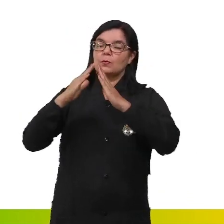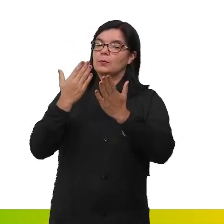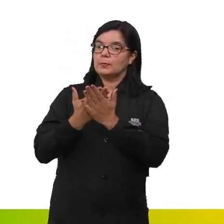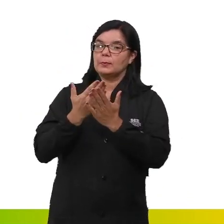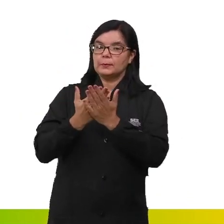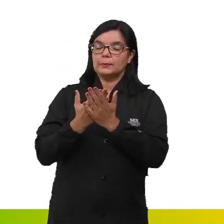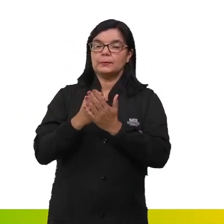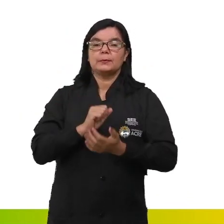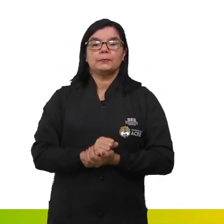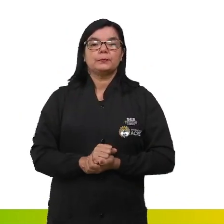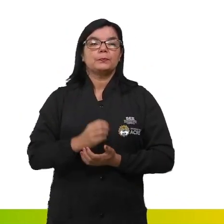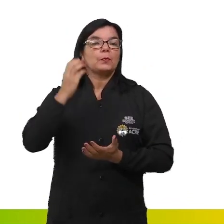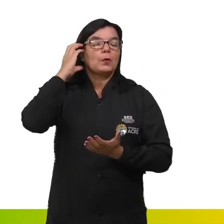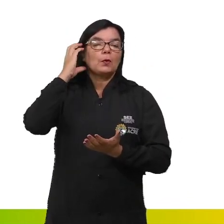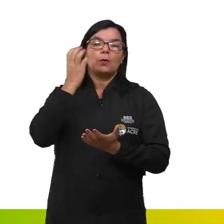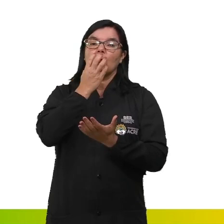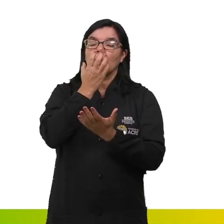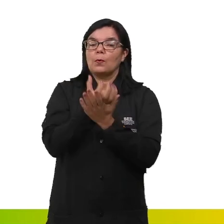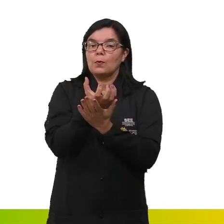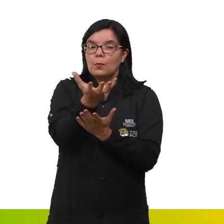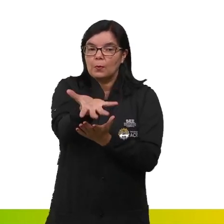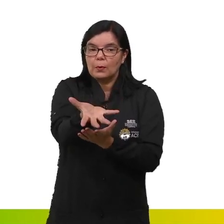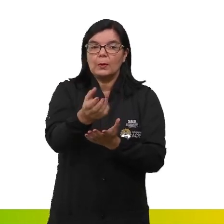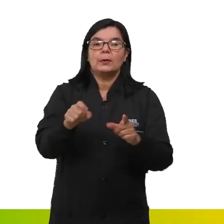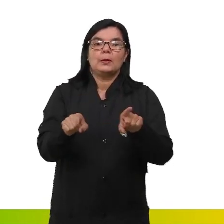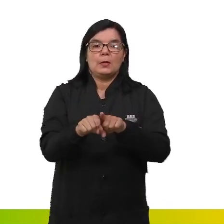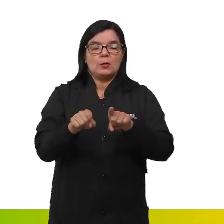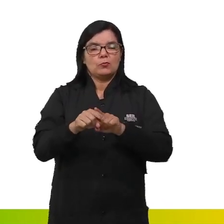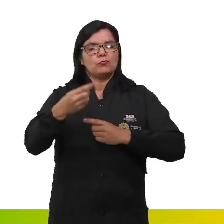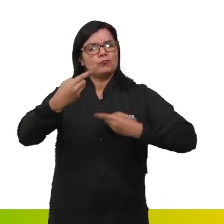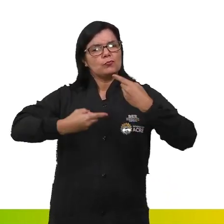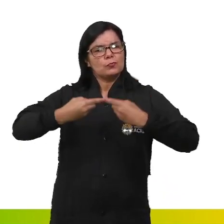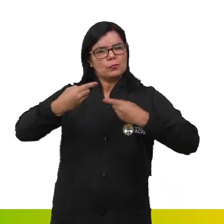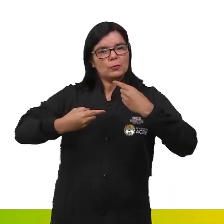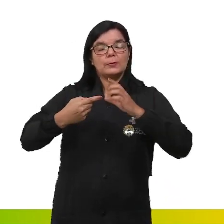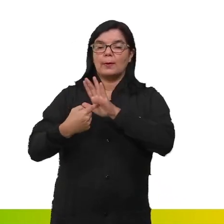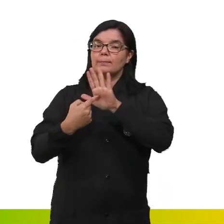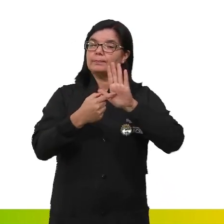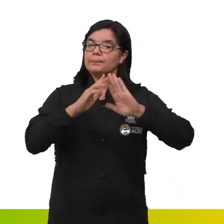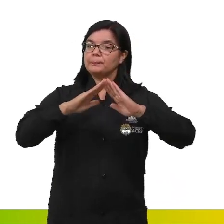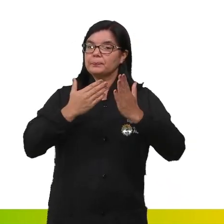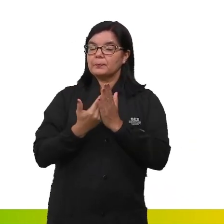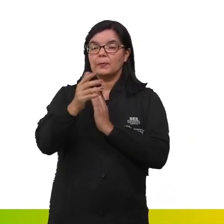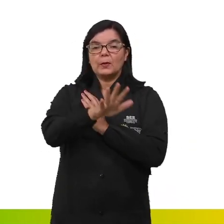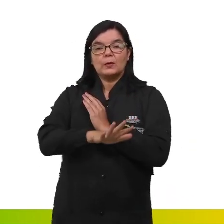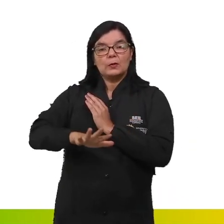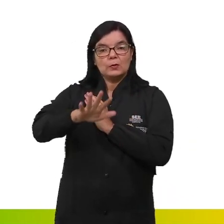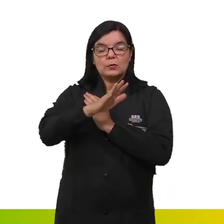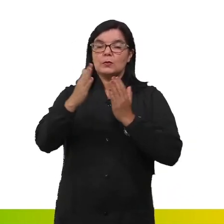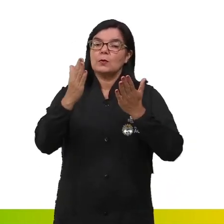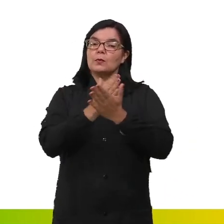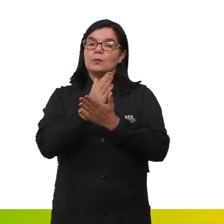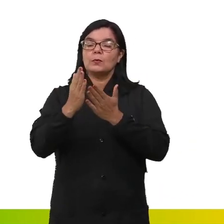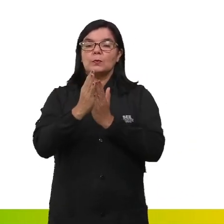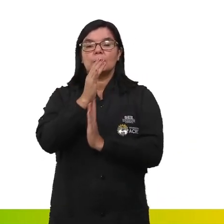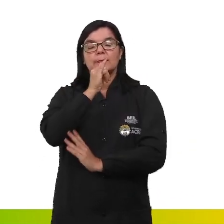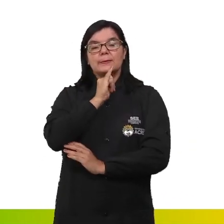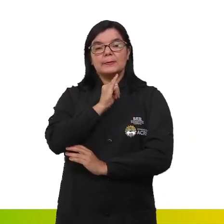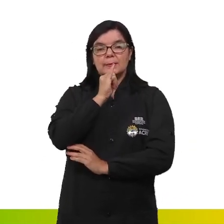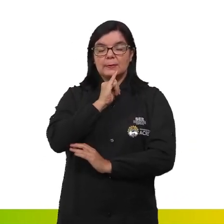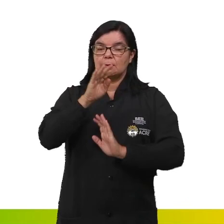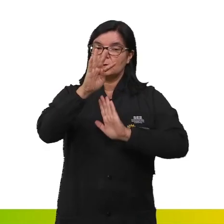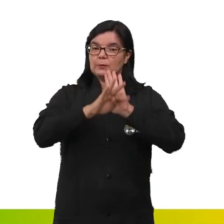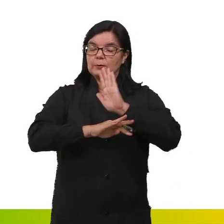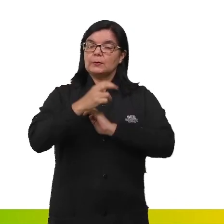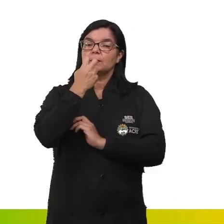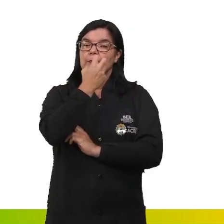escolas, podcast, discurso, apresentação escolar. Então, no geral, esses são alguns exemplos de